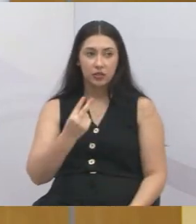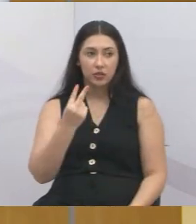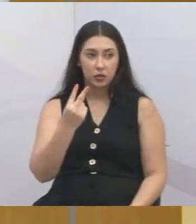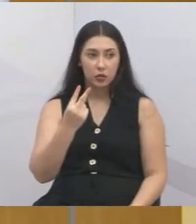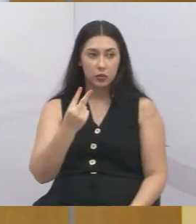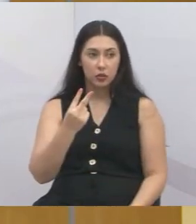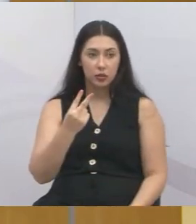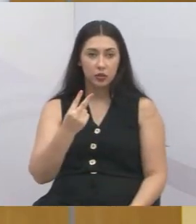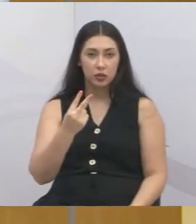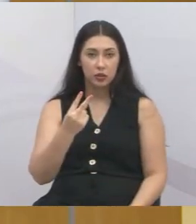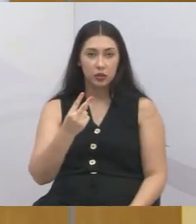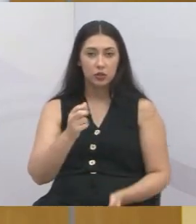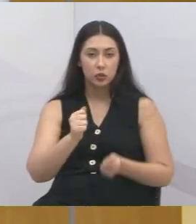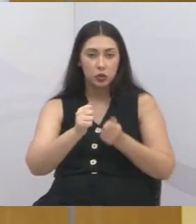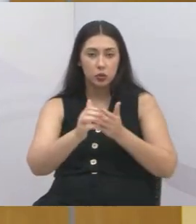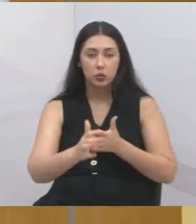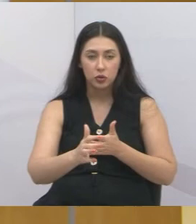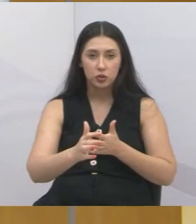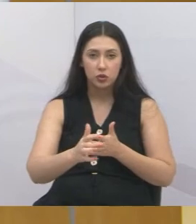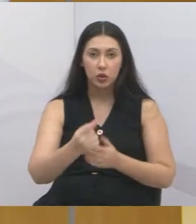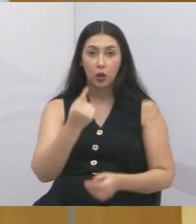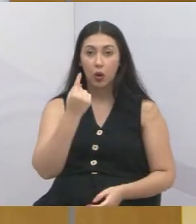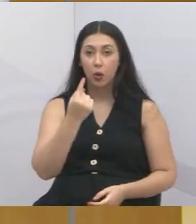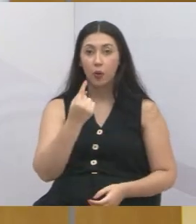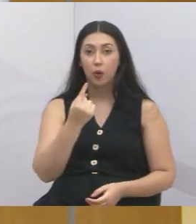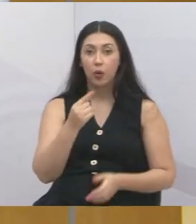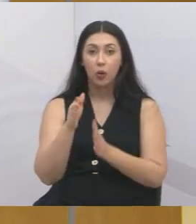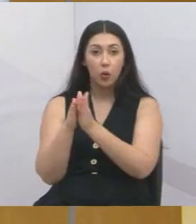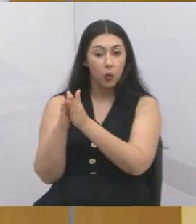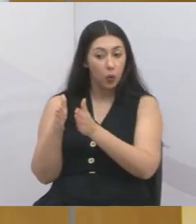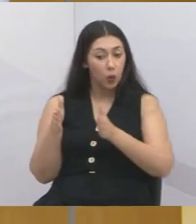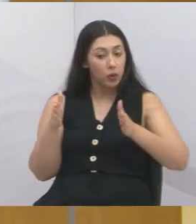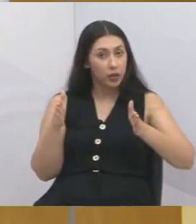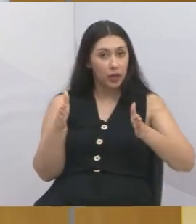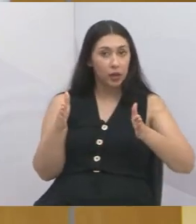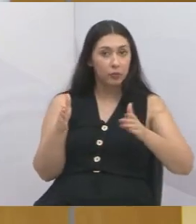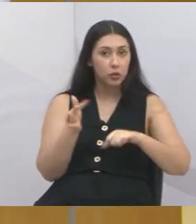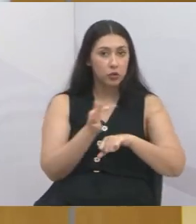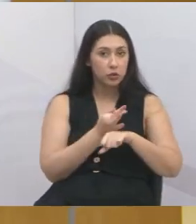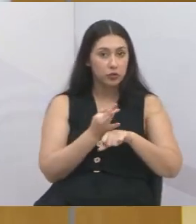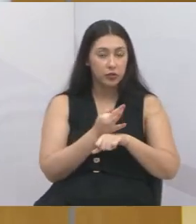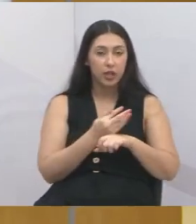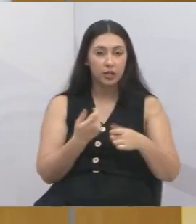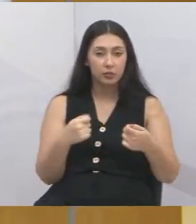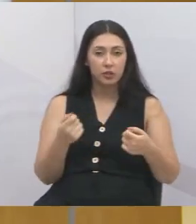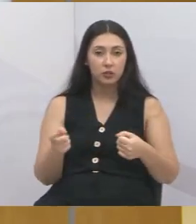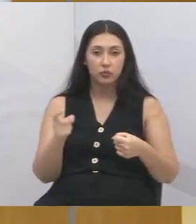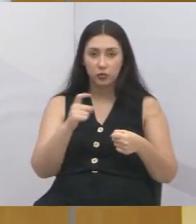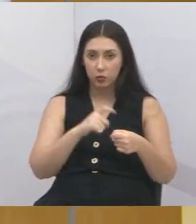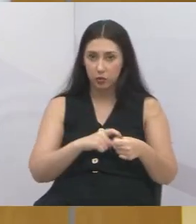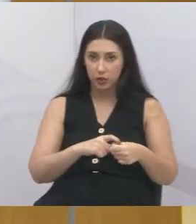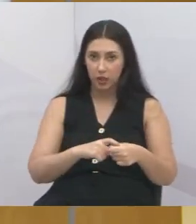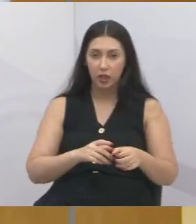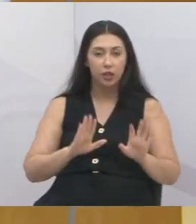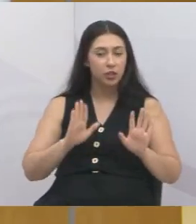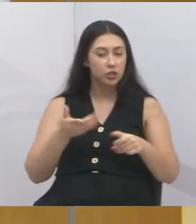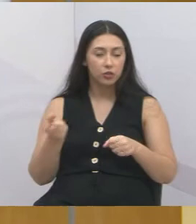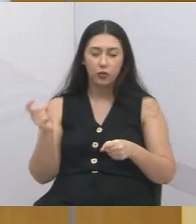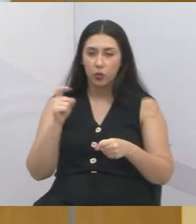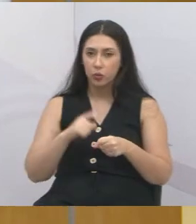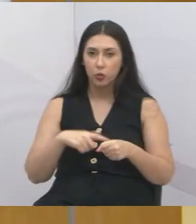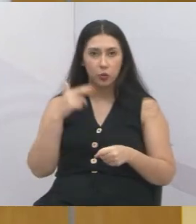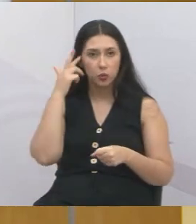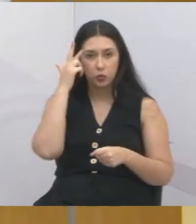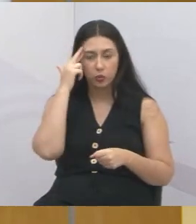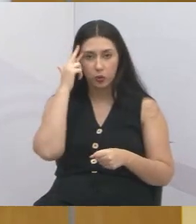Uma, para que aquele tempo que foi utilizado da licença-prêmio do servidor retornasse, isso já transitou em julgado, então esse tempo já voltou.